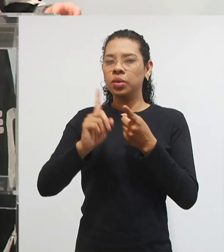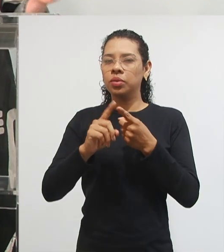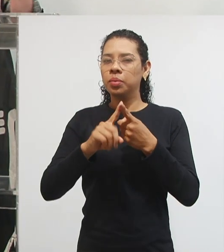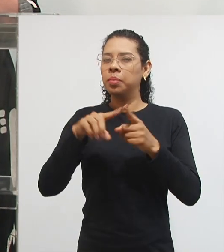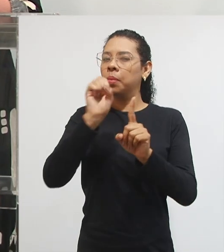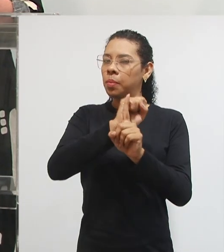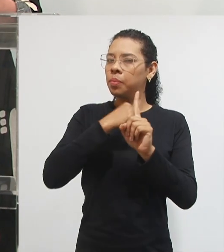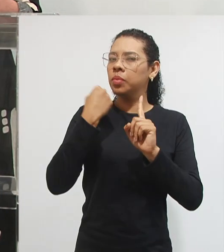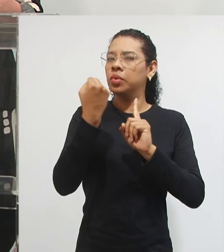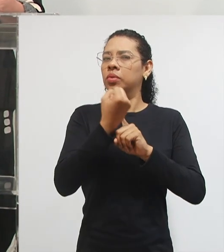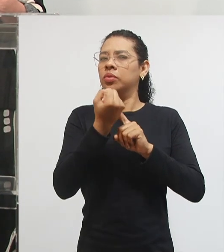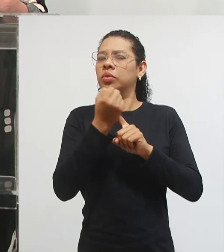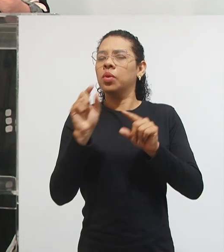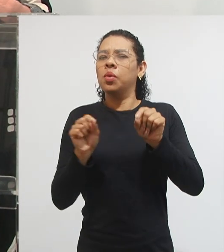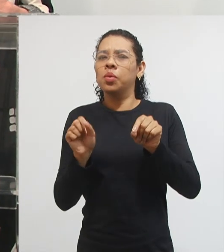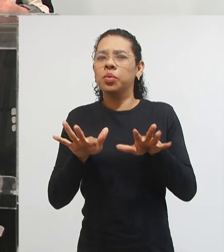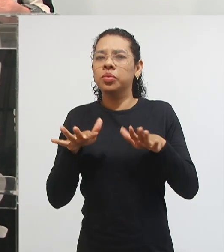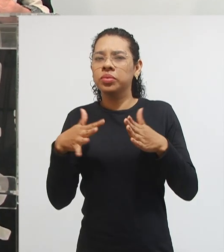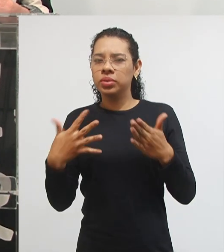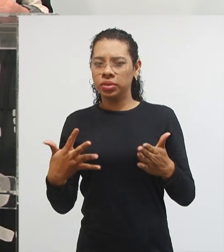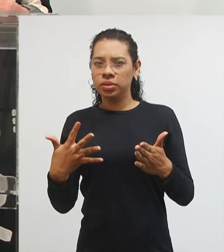cultural seria aquela empresa que ela